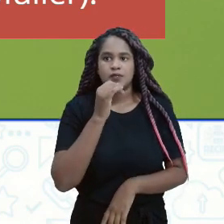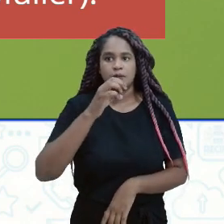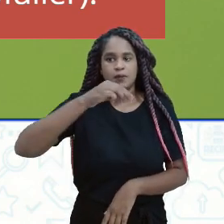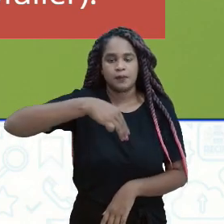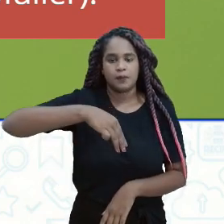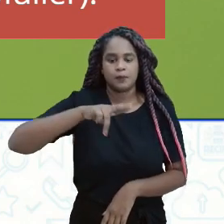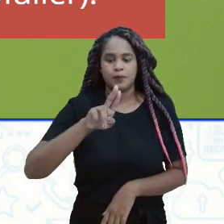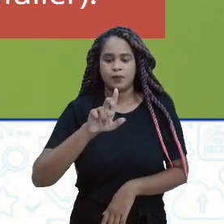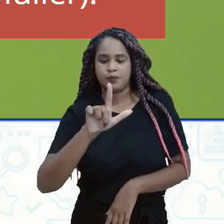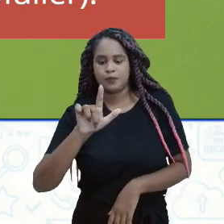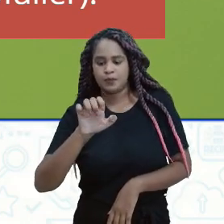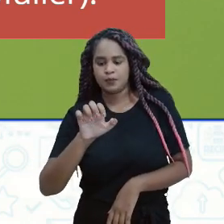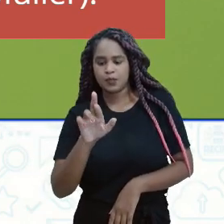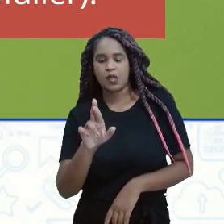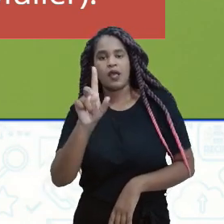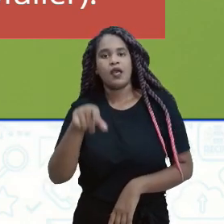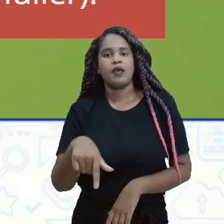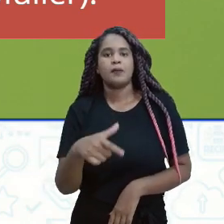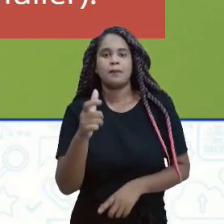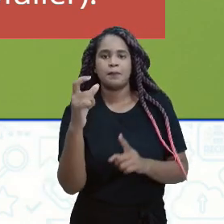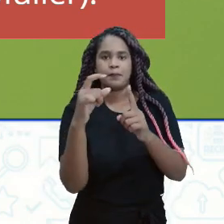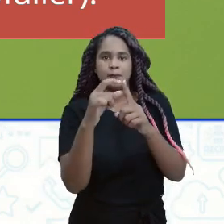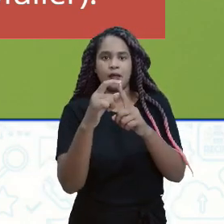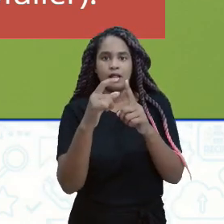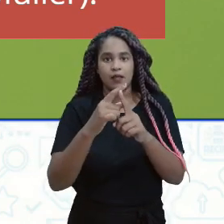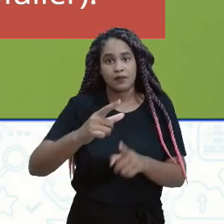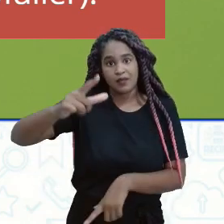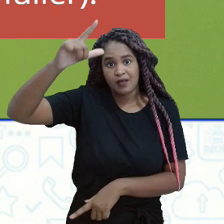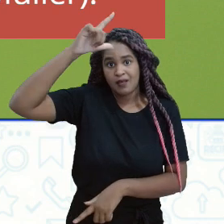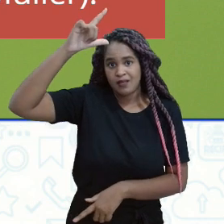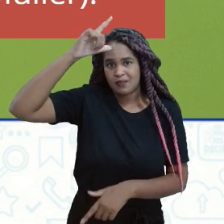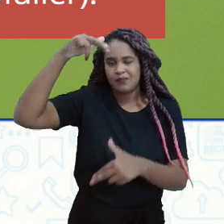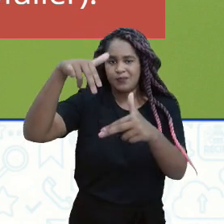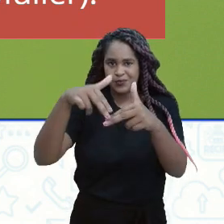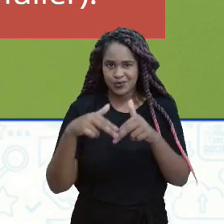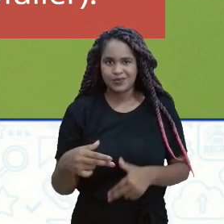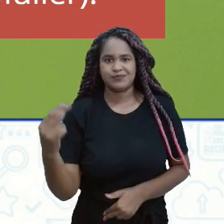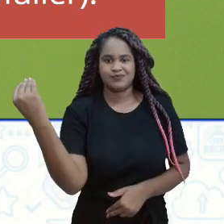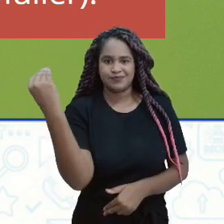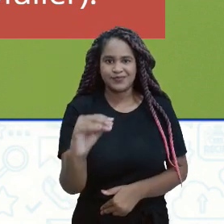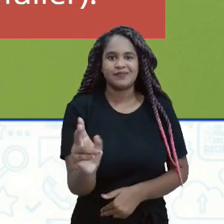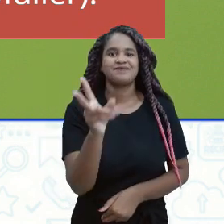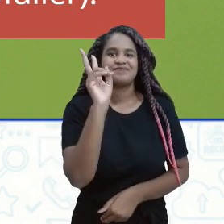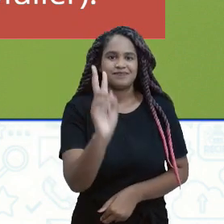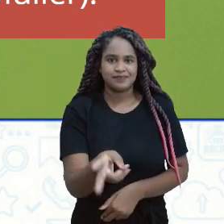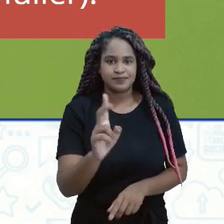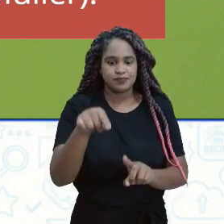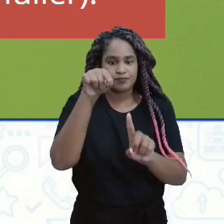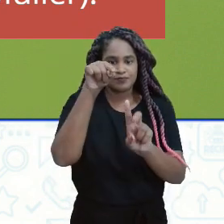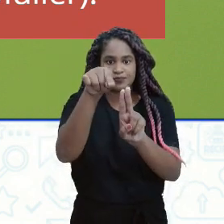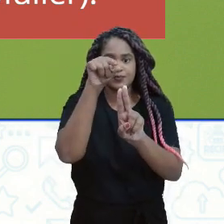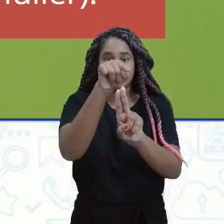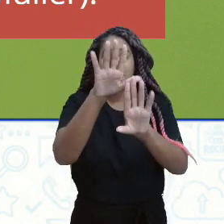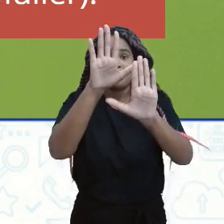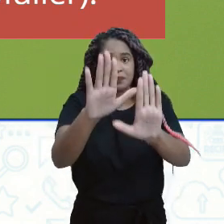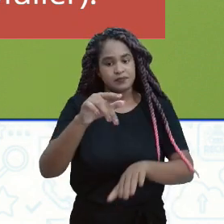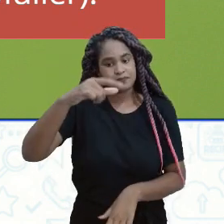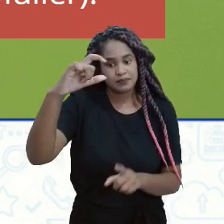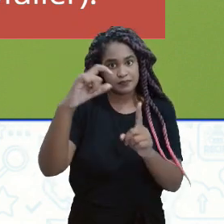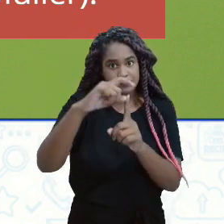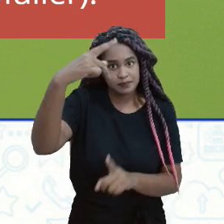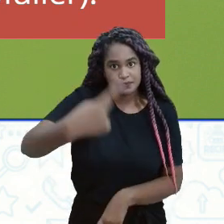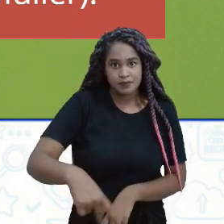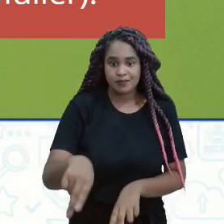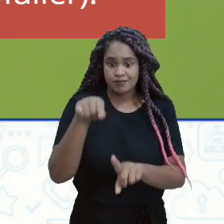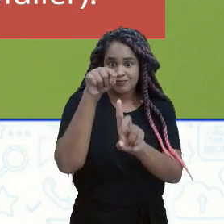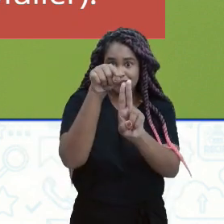um nome alemão, né? Então, nas palavras de língua portuguesa, a gente deixa de utilizar trema e vai utilizar o trema apenas quando